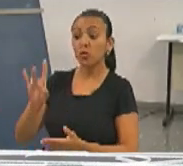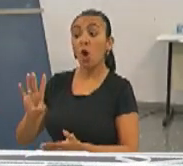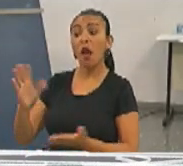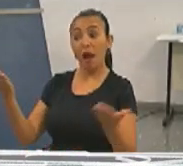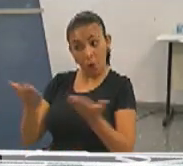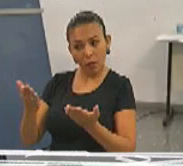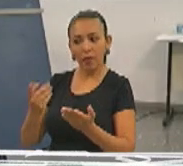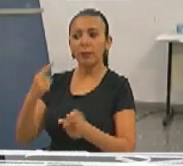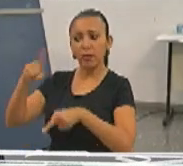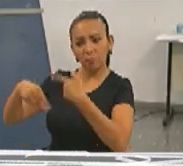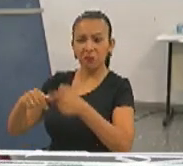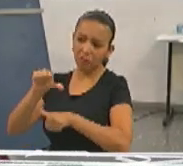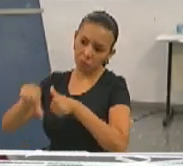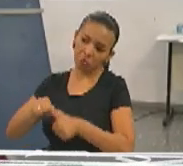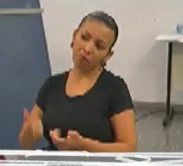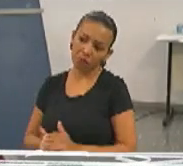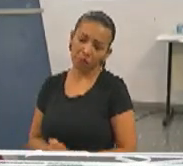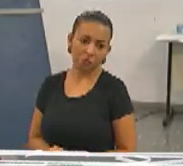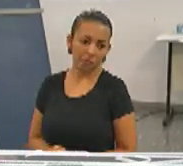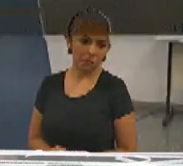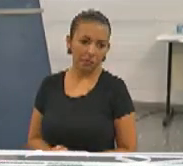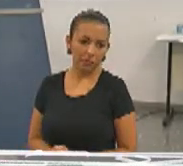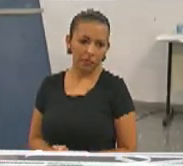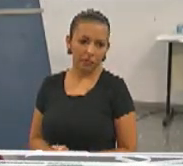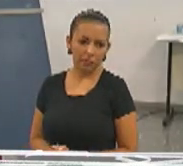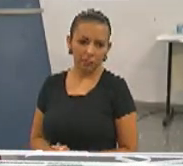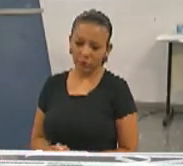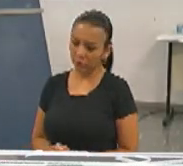esperar. Sinto muito.